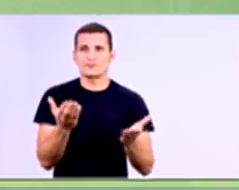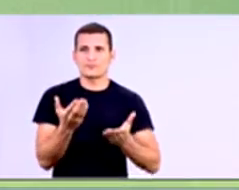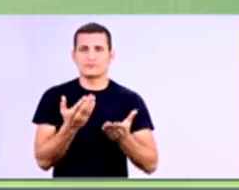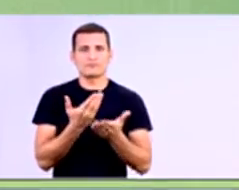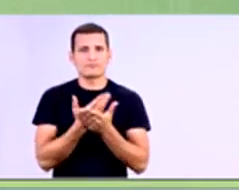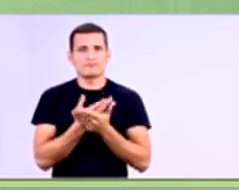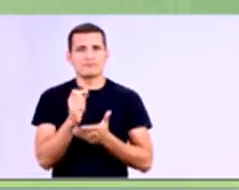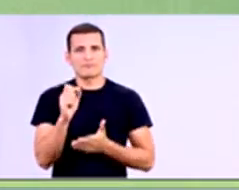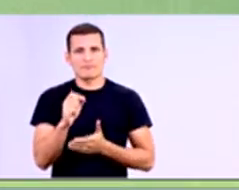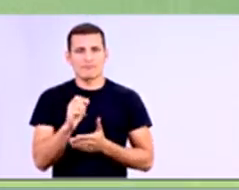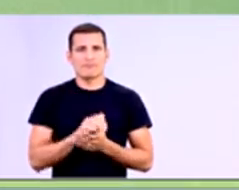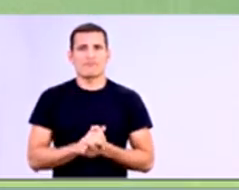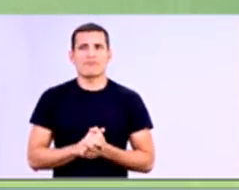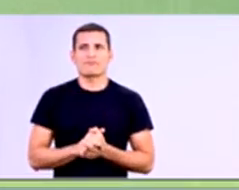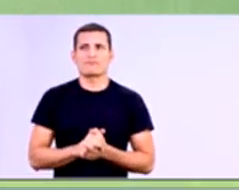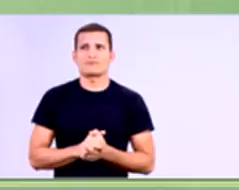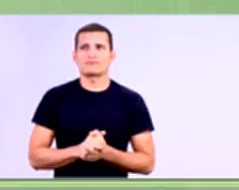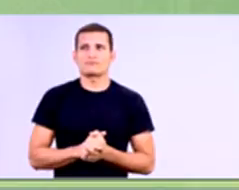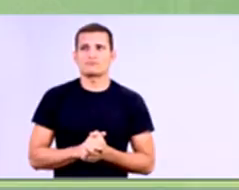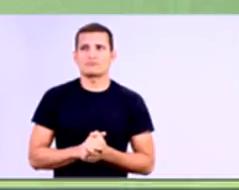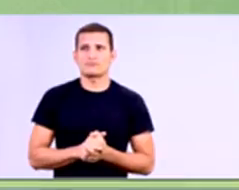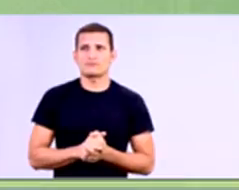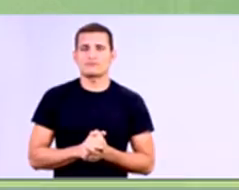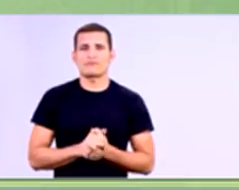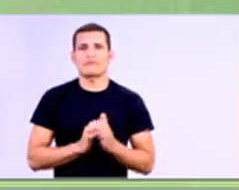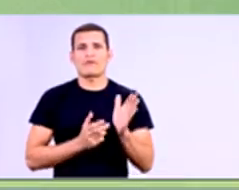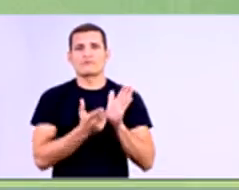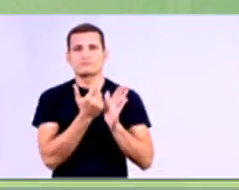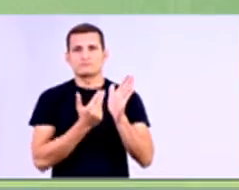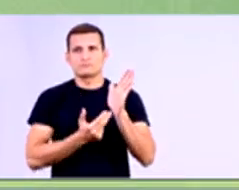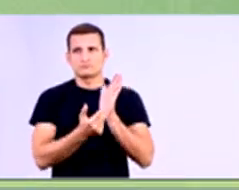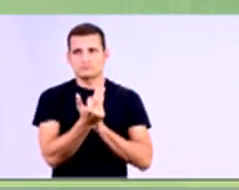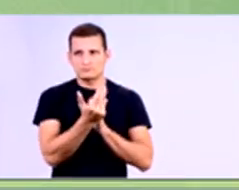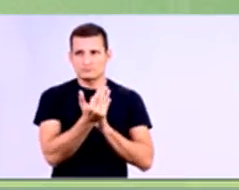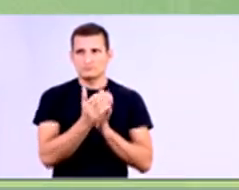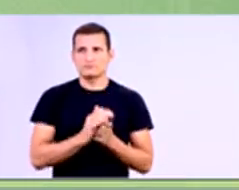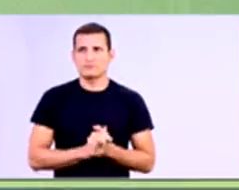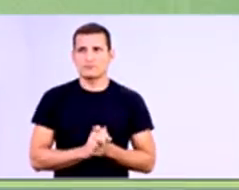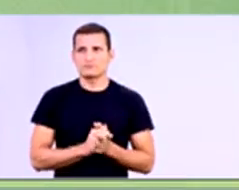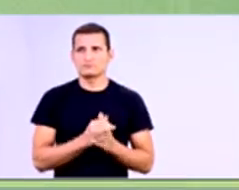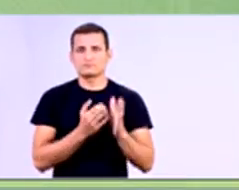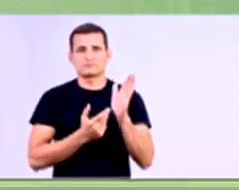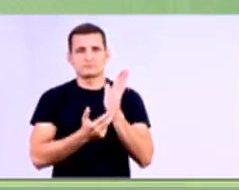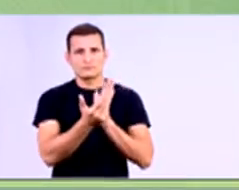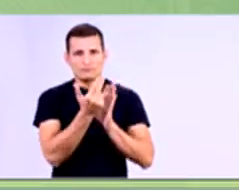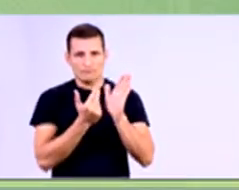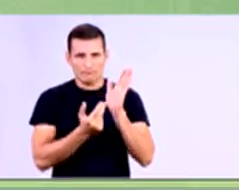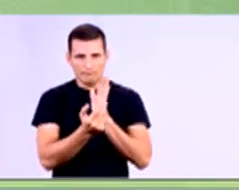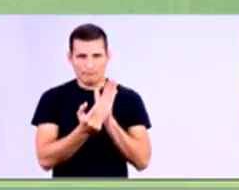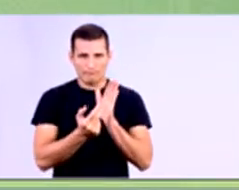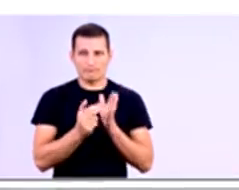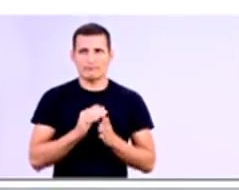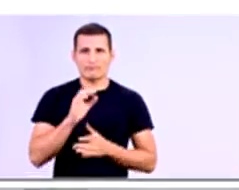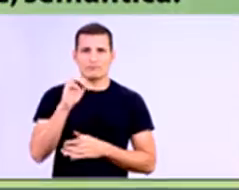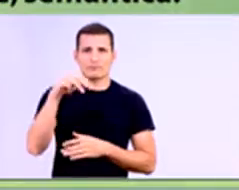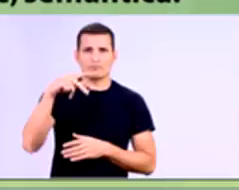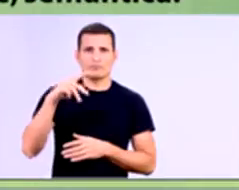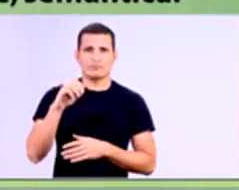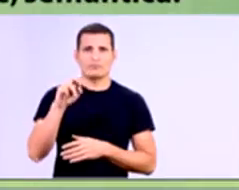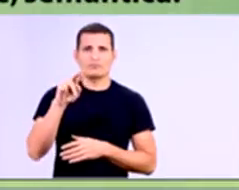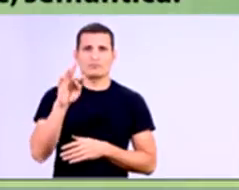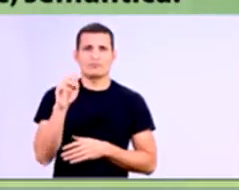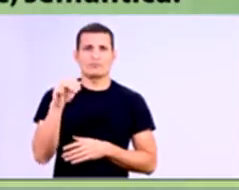ver isso? Nós vamos ver duas grandes categorias de UML. Diagramas estruturais e diagramas